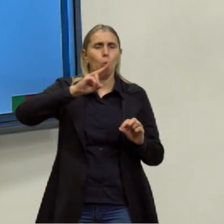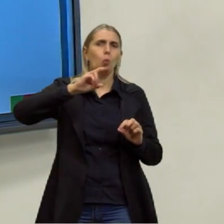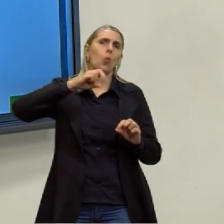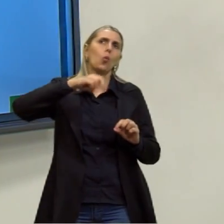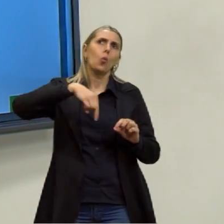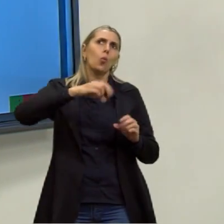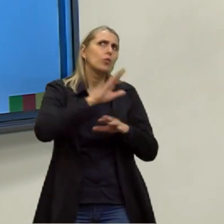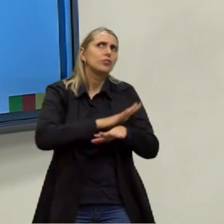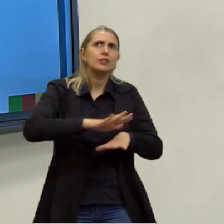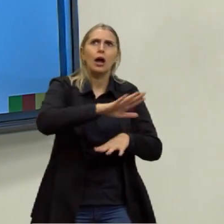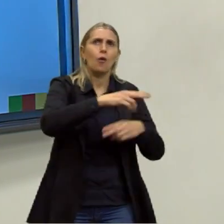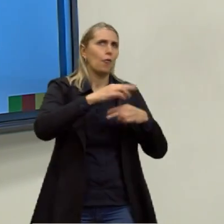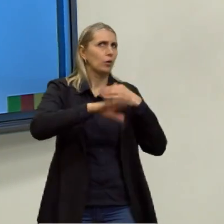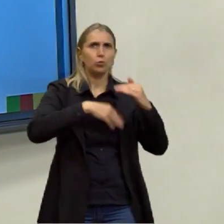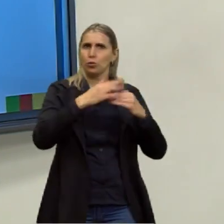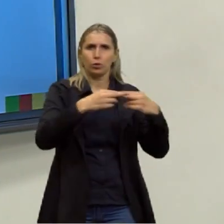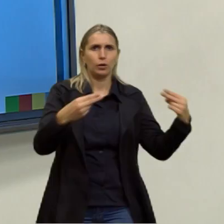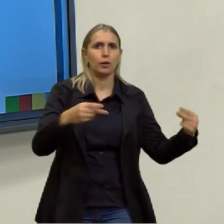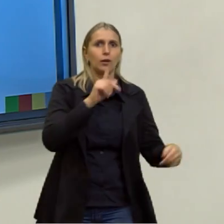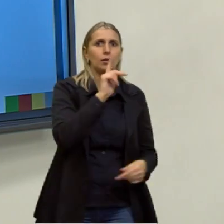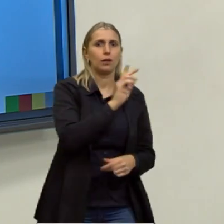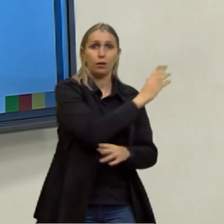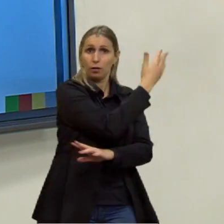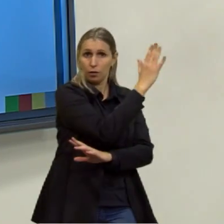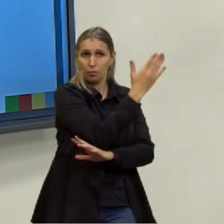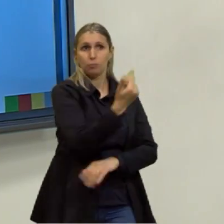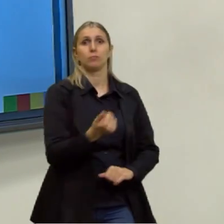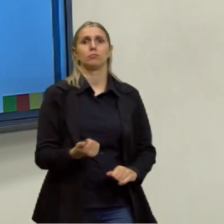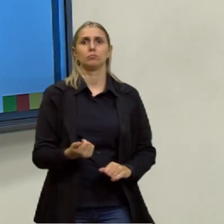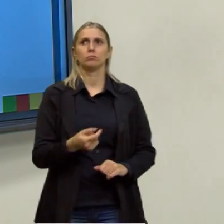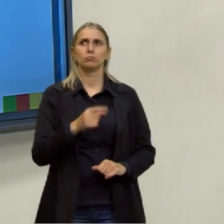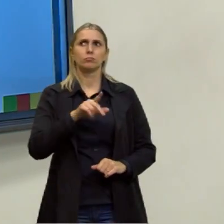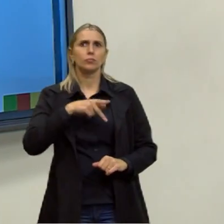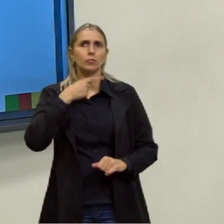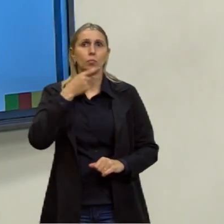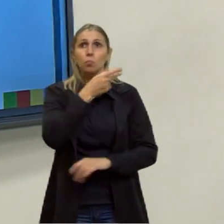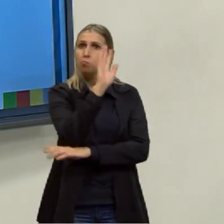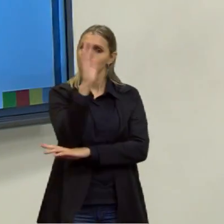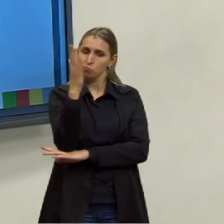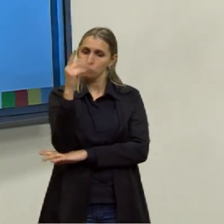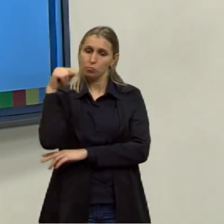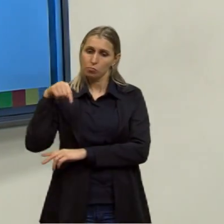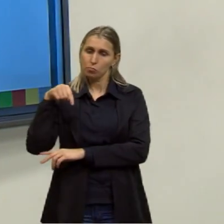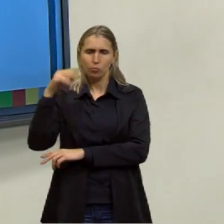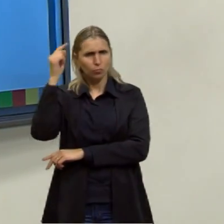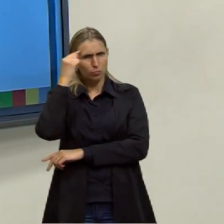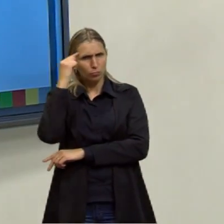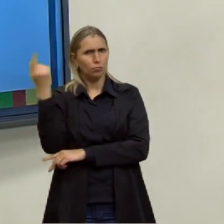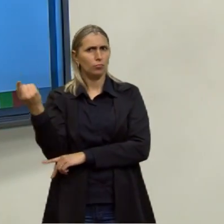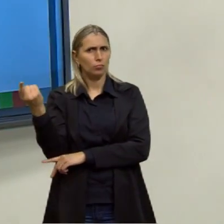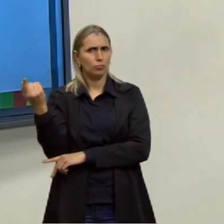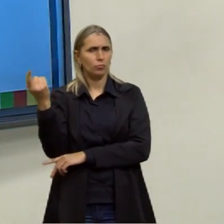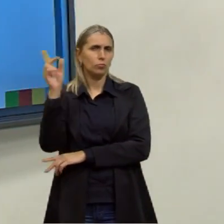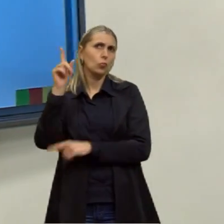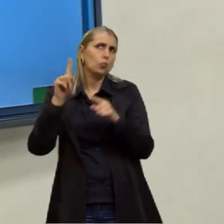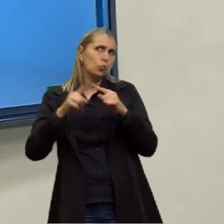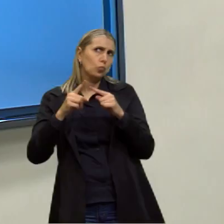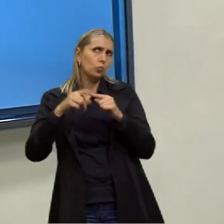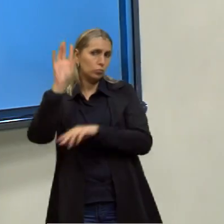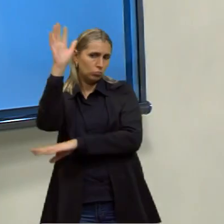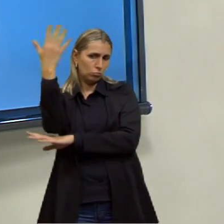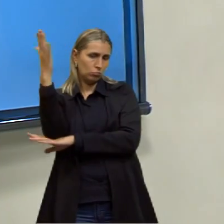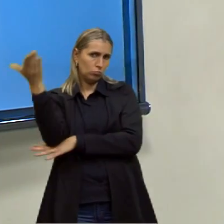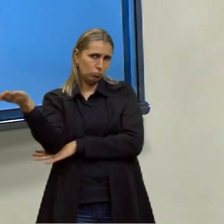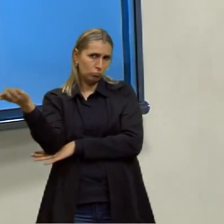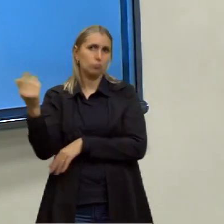gente pode dar todas as coisas por exemplo arvore arvore vocês vão pensar uma determinada